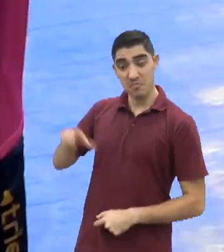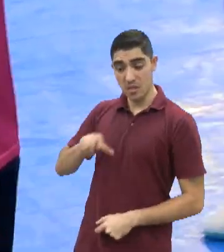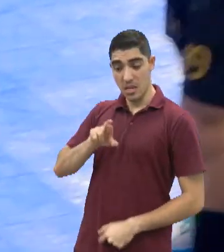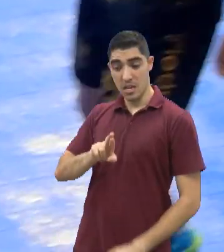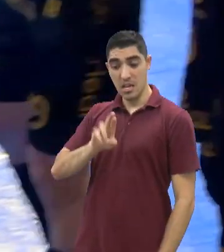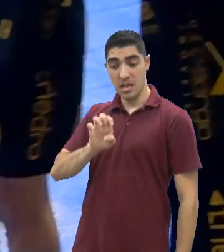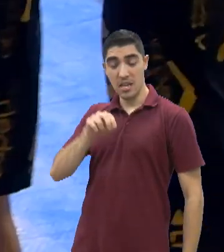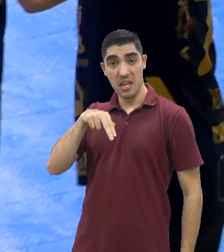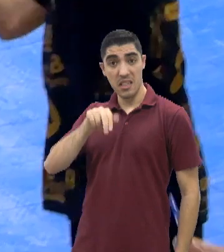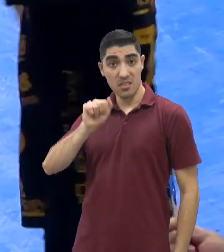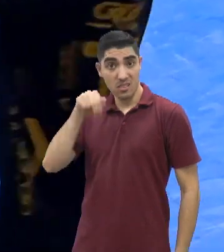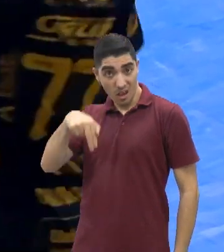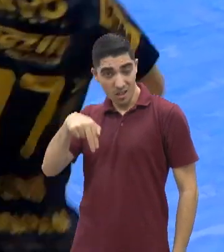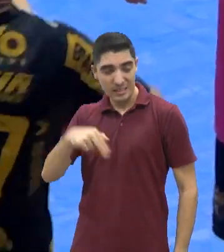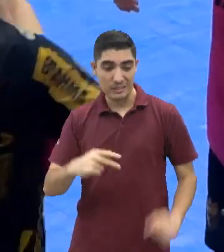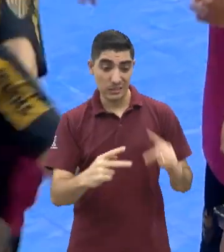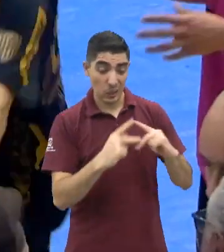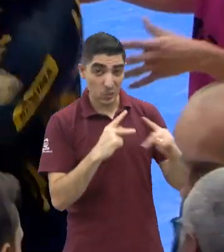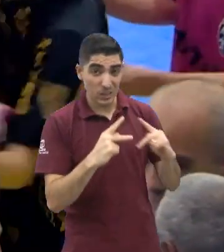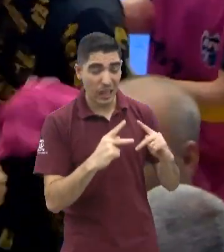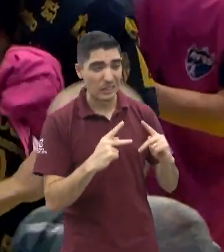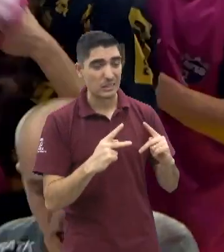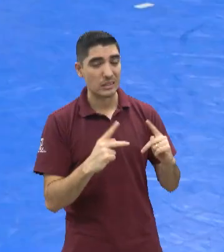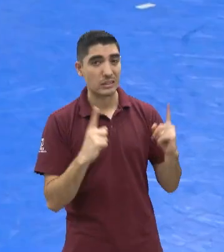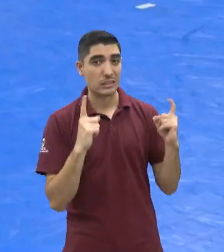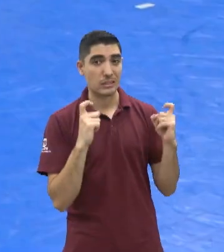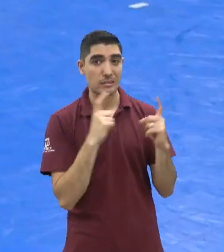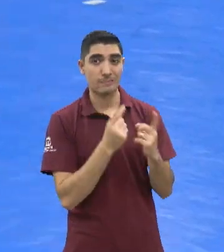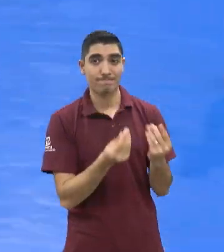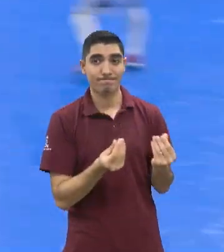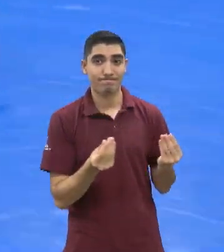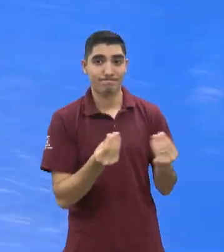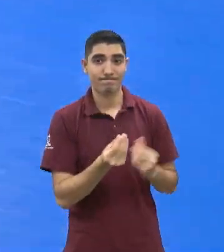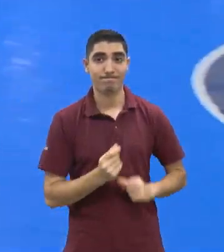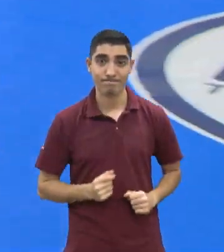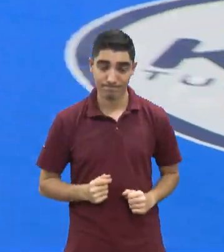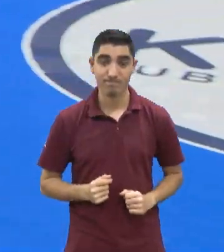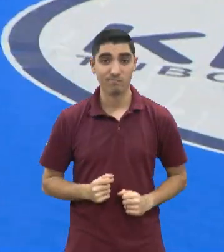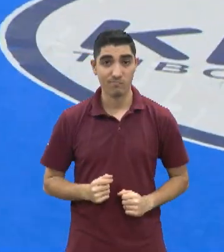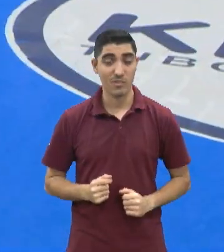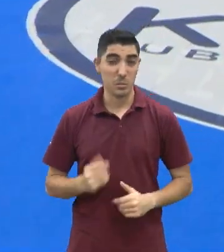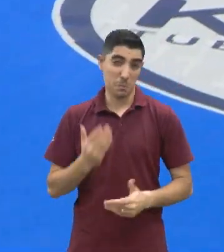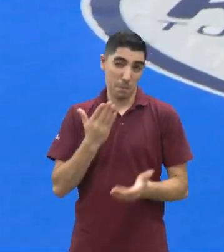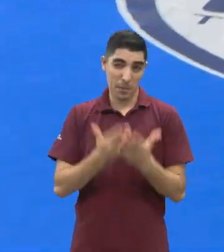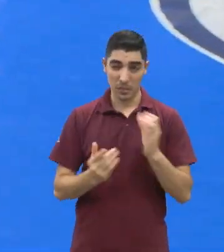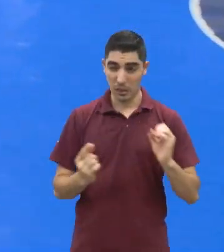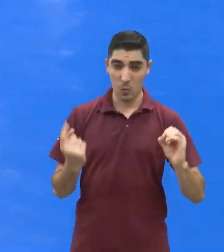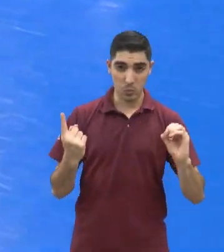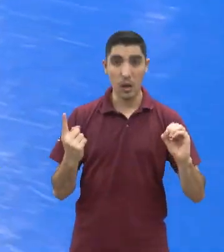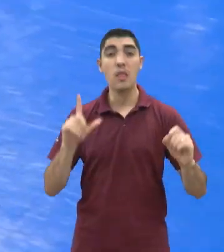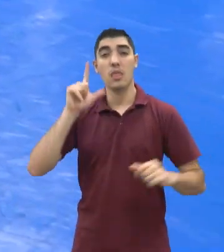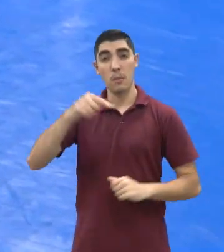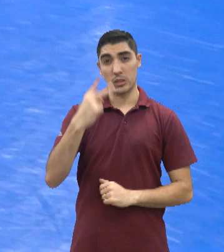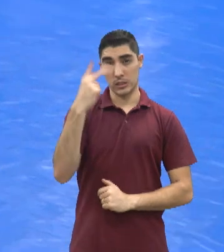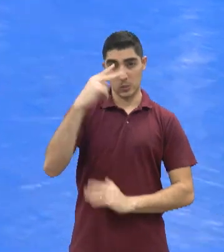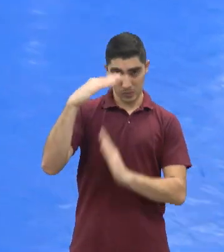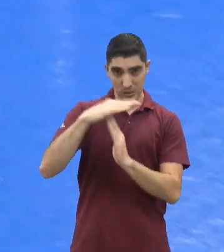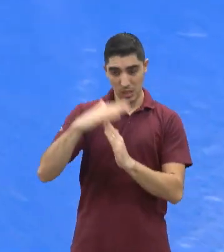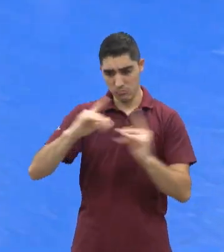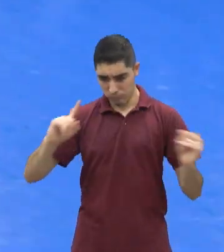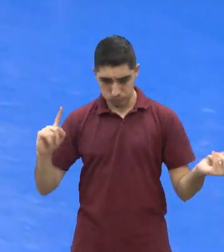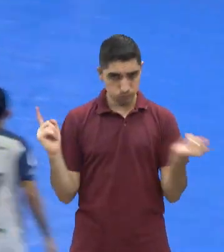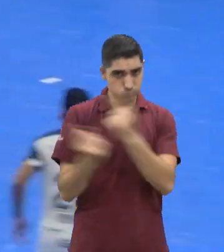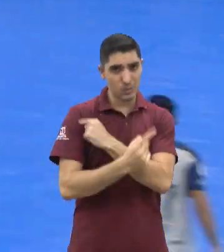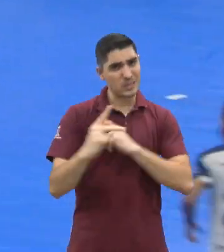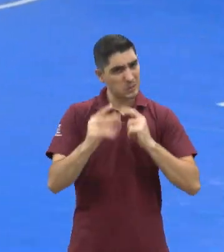golaço, complicando as coisas para o São José. Atrás do placar e precisando da virada, o São José foi todo ao